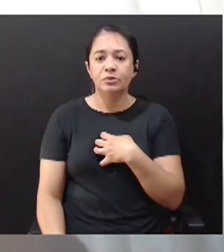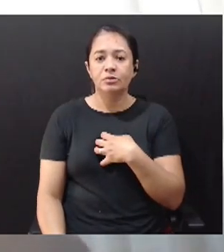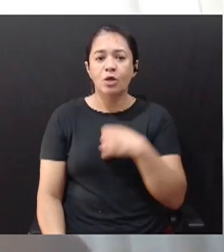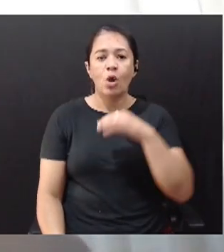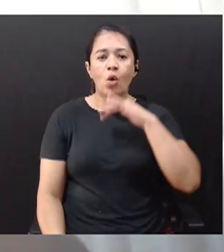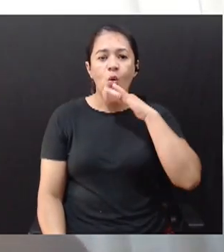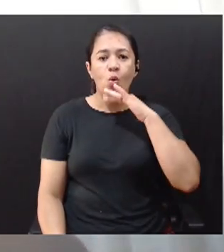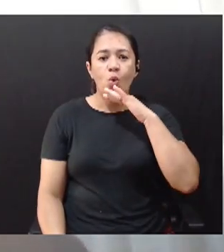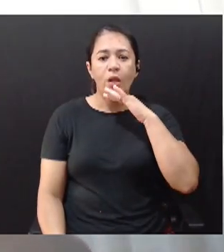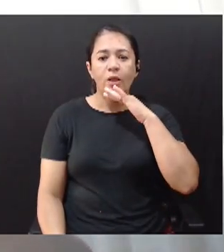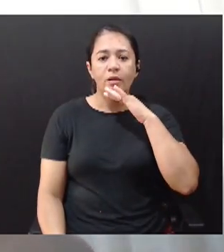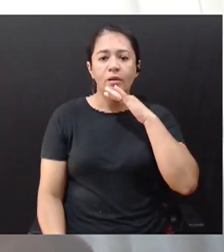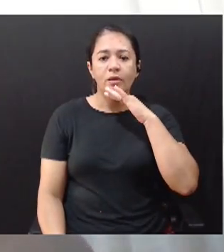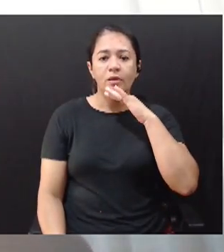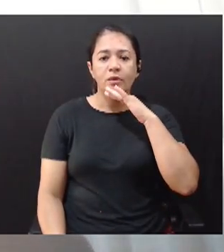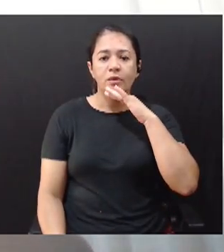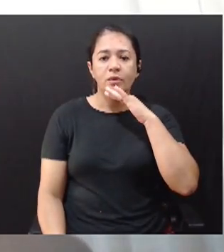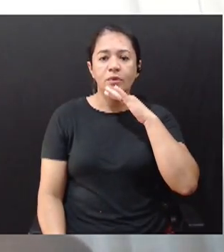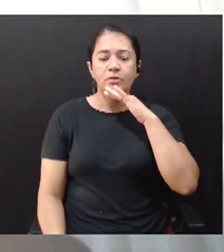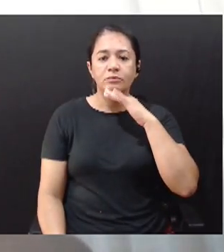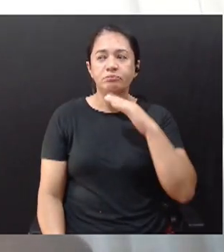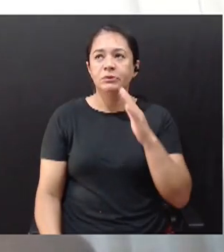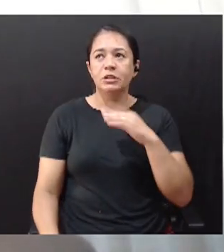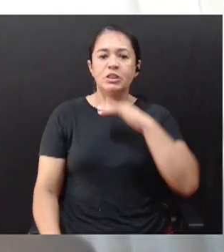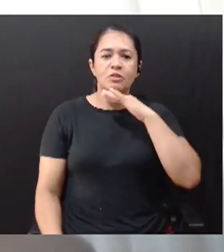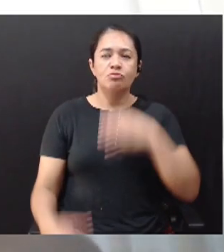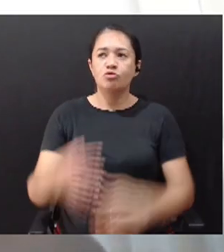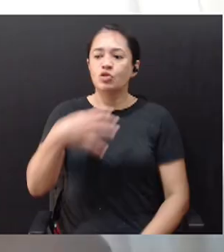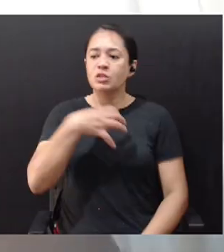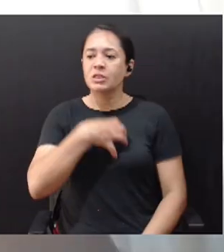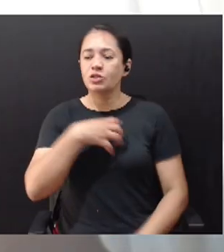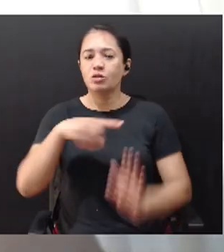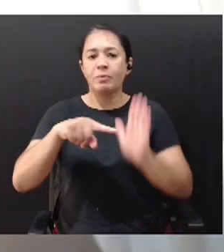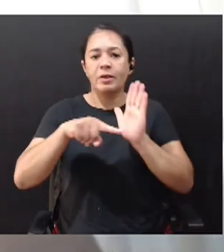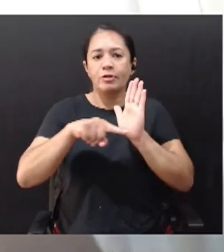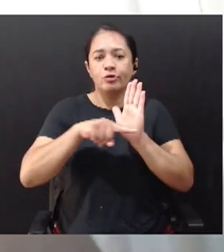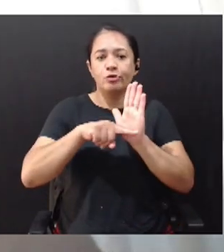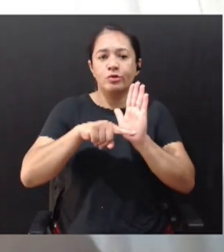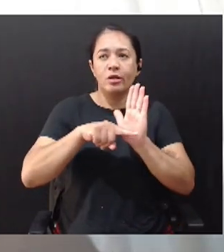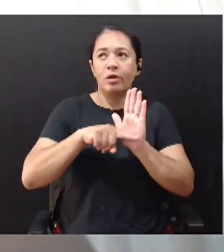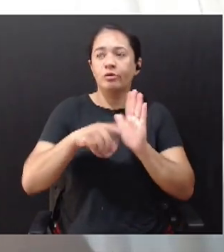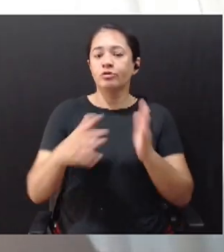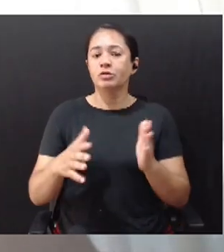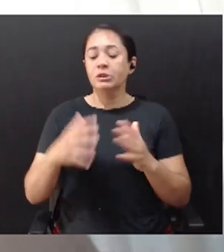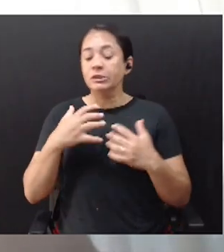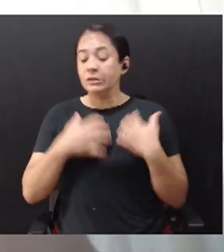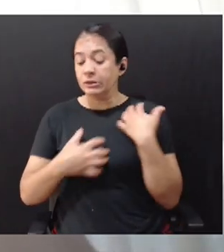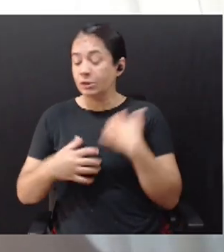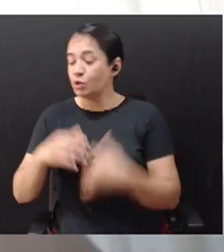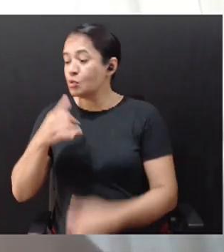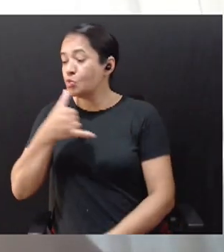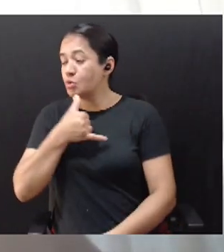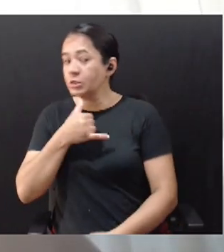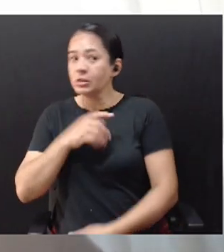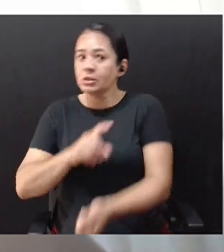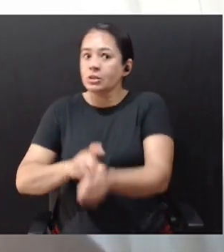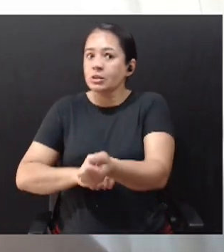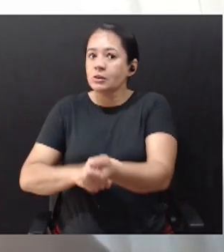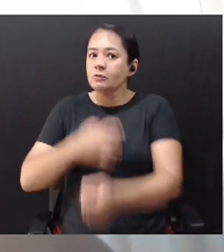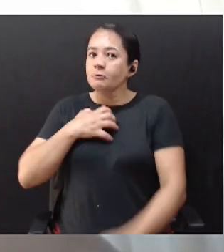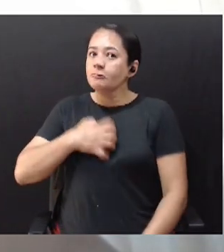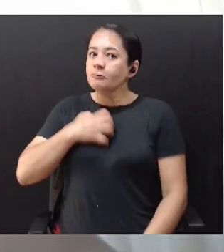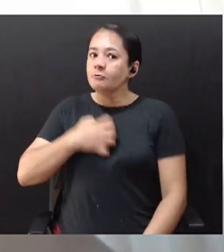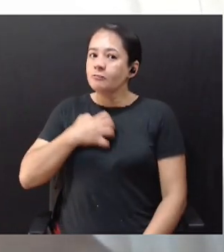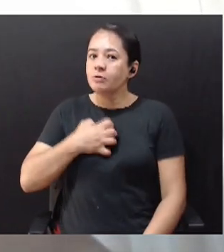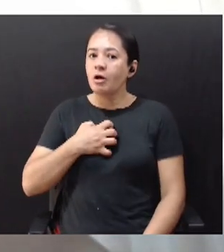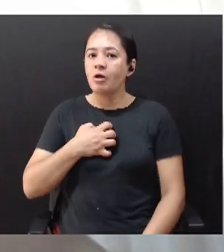Sentimentos negativos, digamos, de angústia, de tristeza, de irritabilidade, de falta de